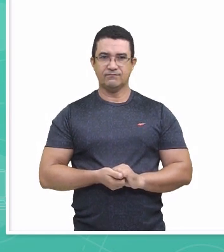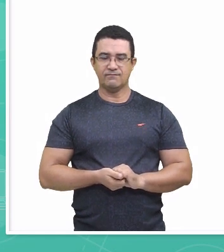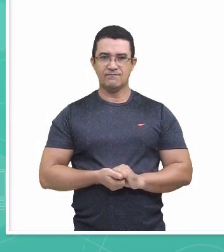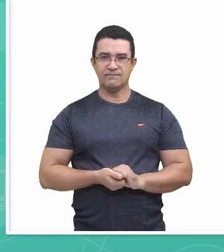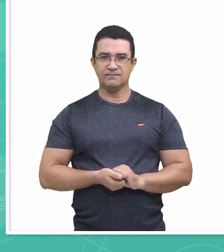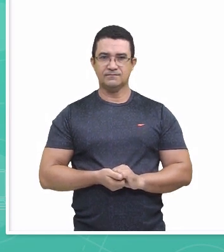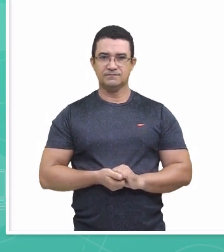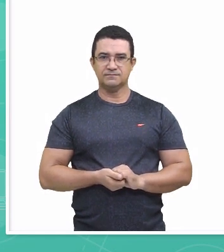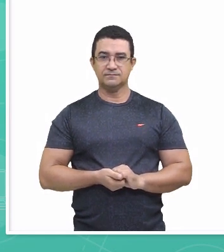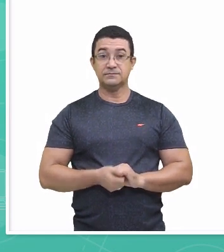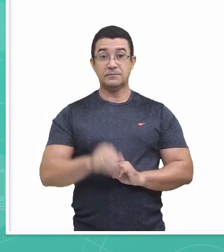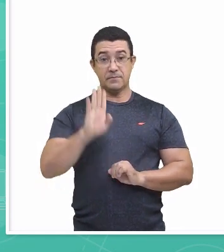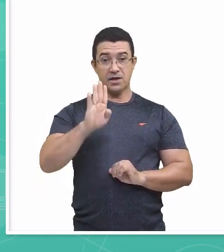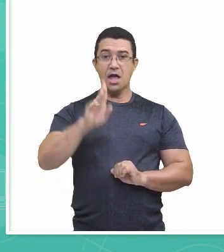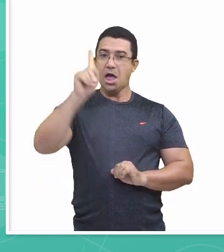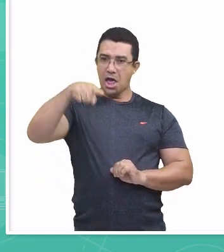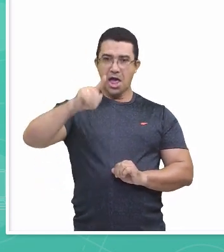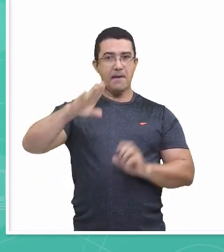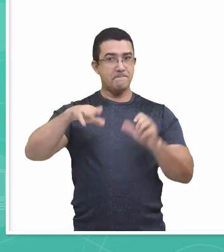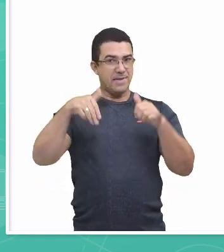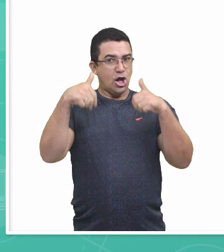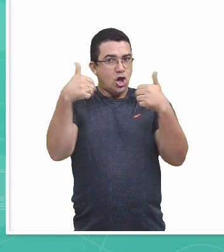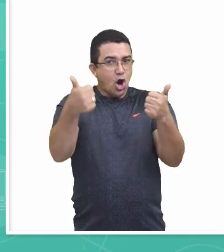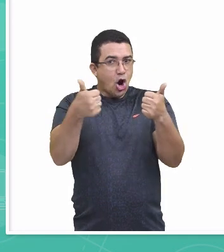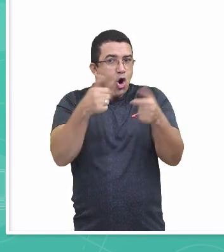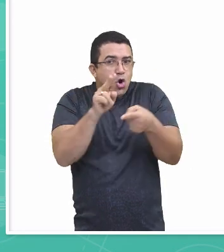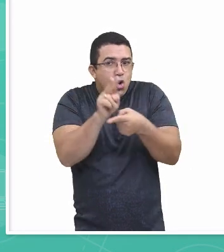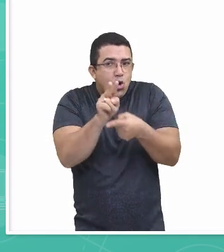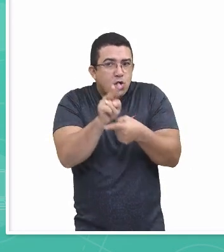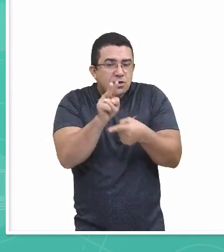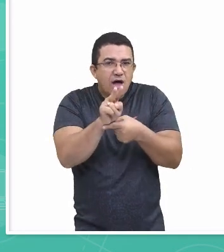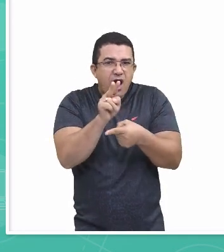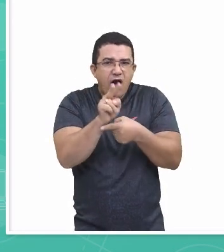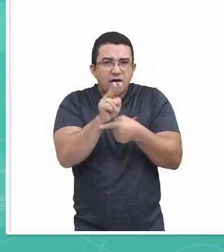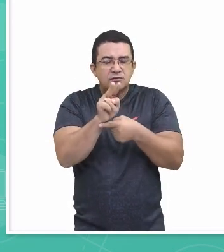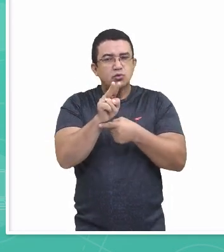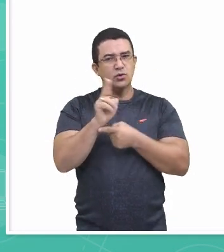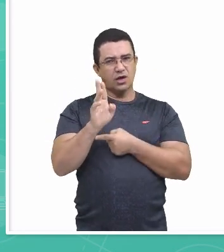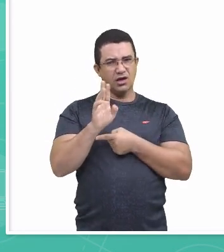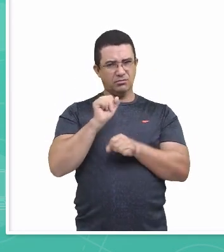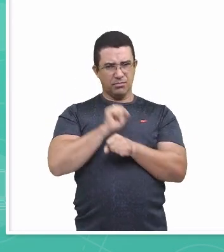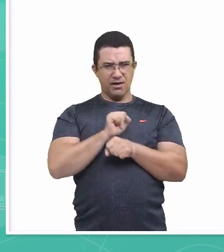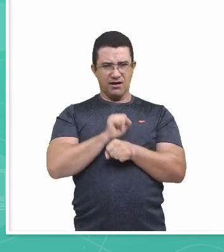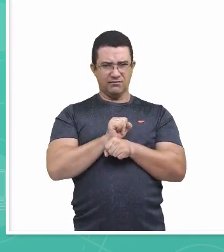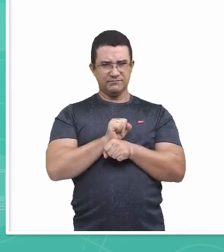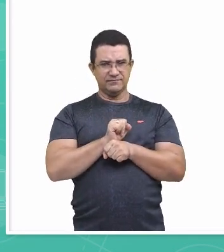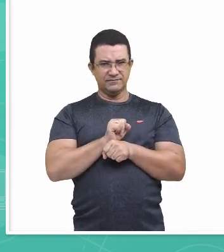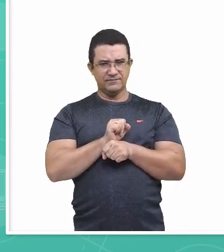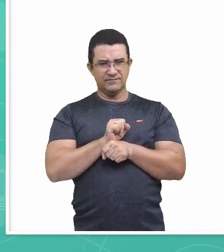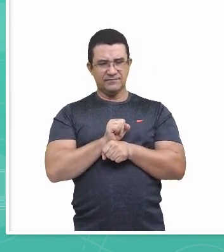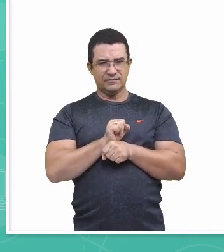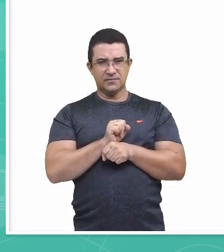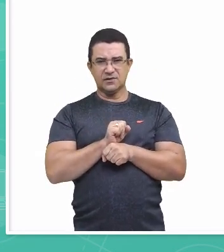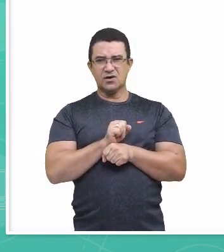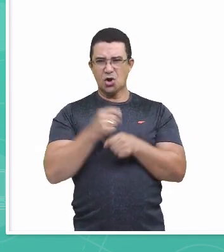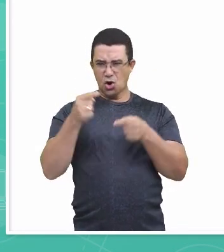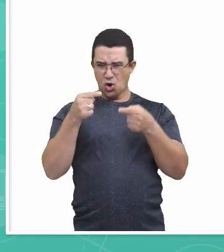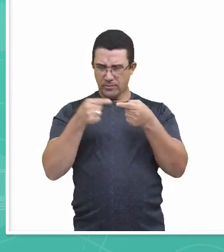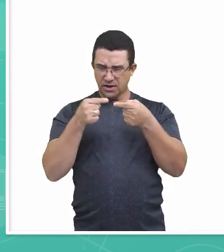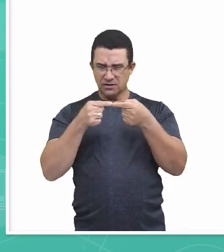descartar. É melhor prevenir do que remediar? Também não, né? Não. Ela queria uma